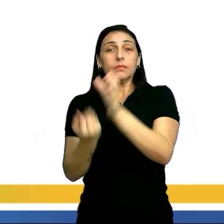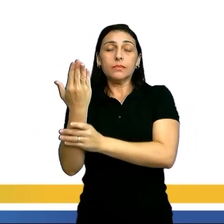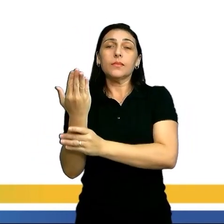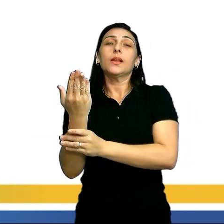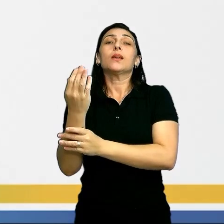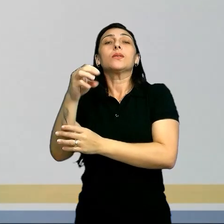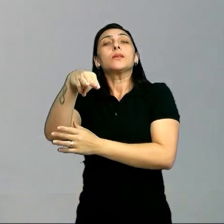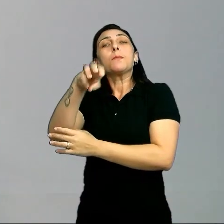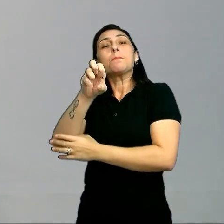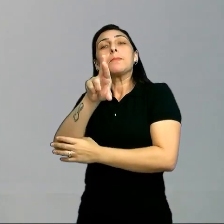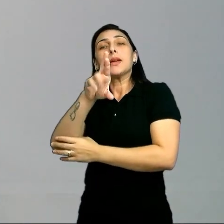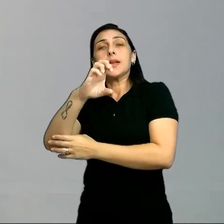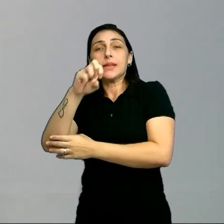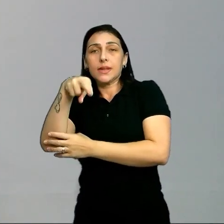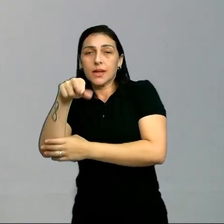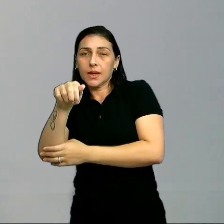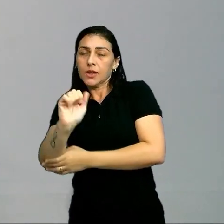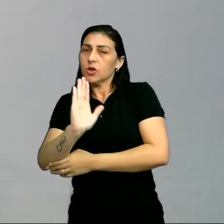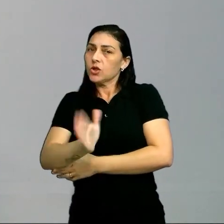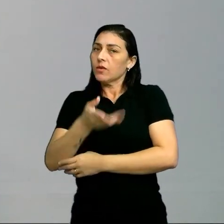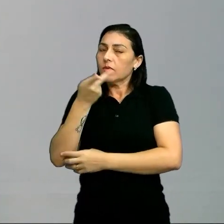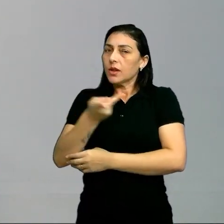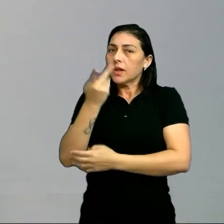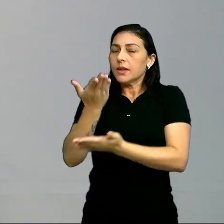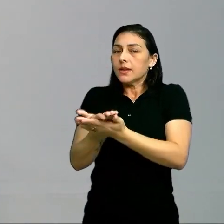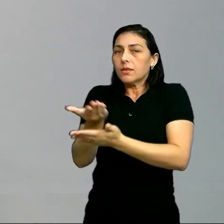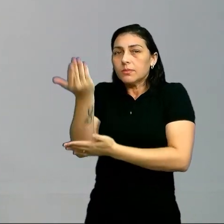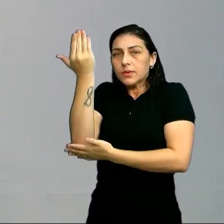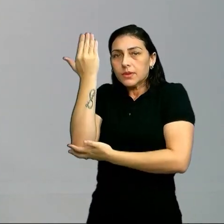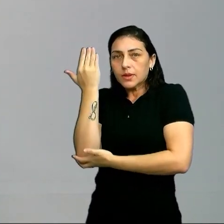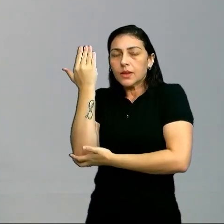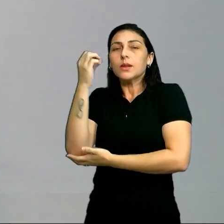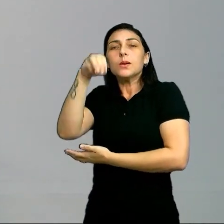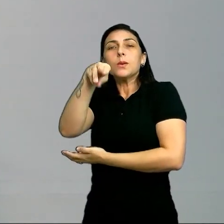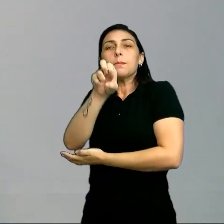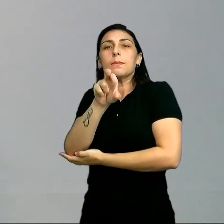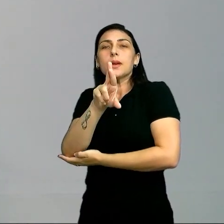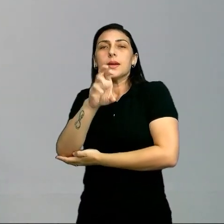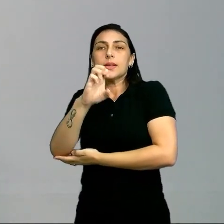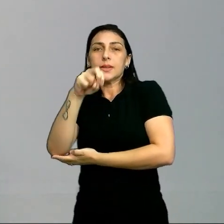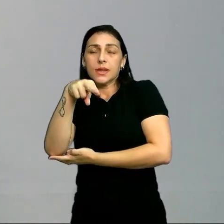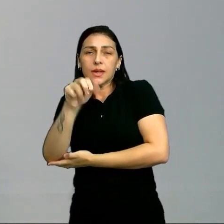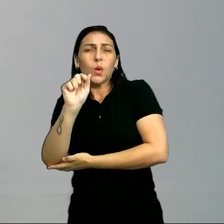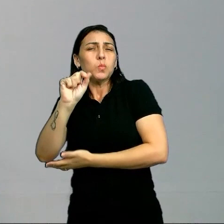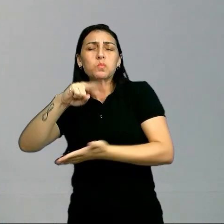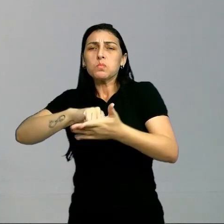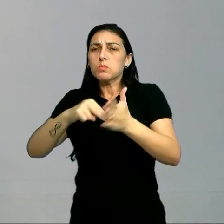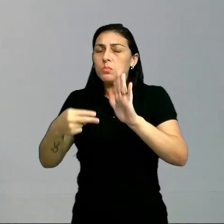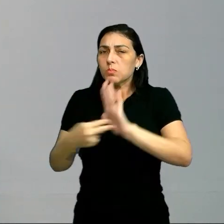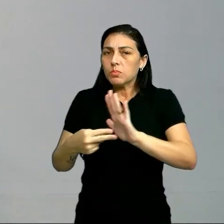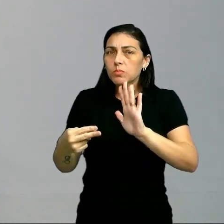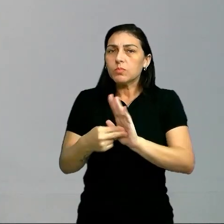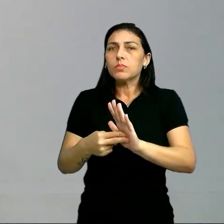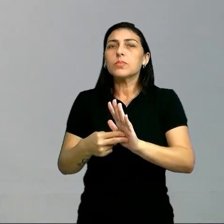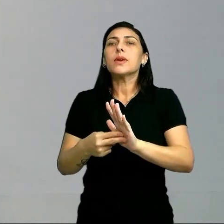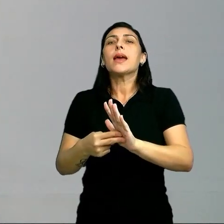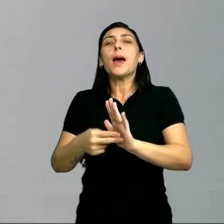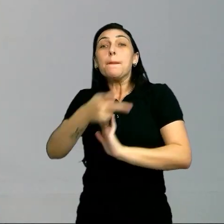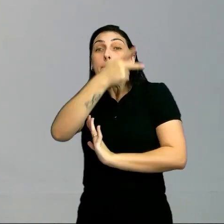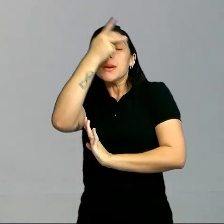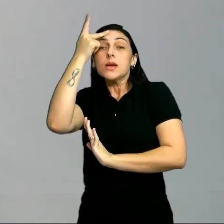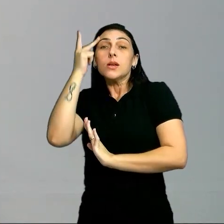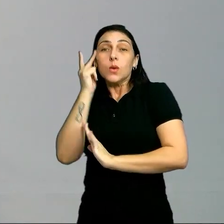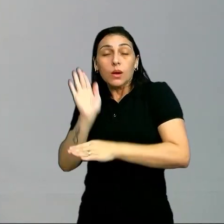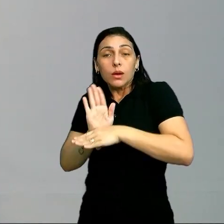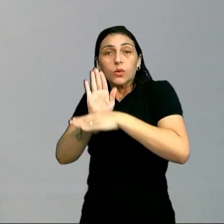os mecenas. Nós comentamos nas nossas últimas aulas sobre os mecenas, que eram como se fossem